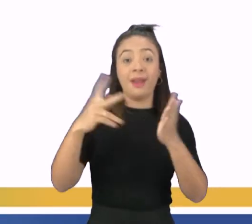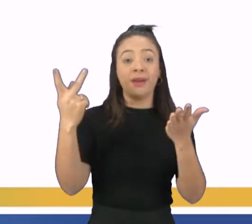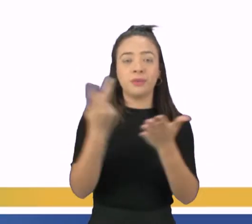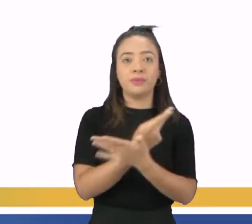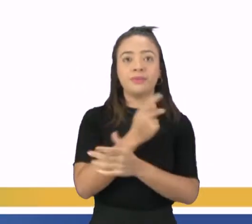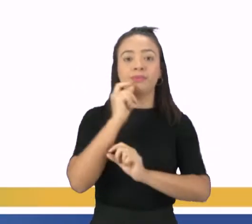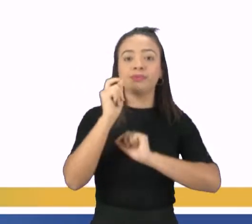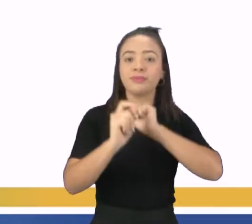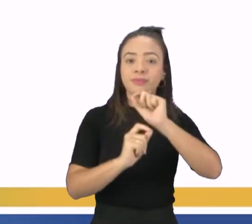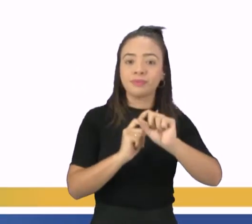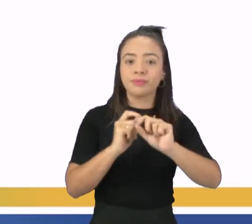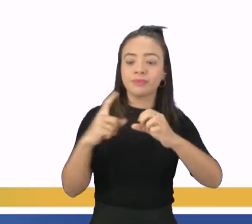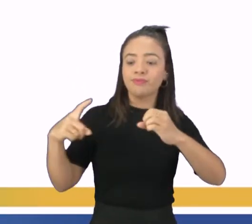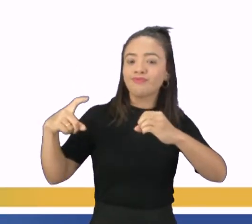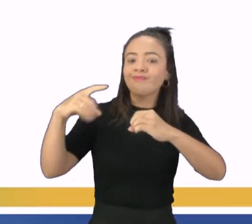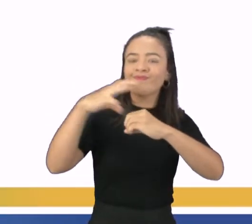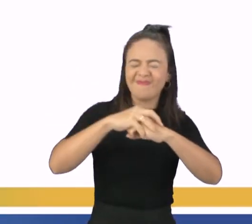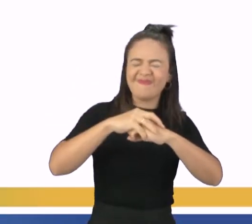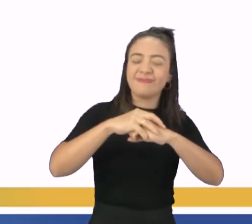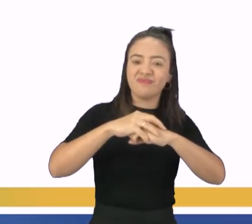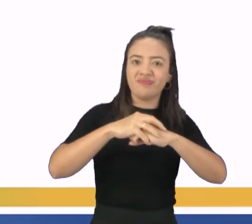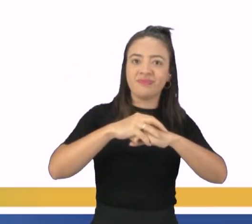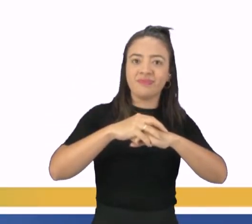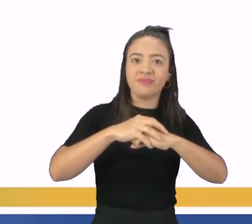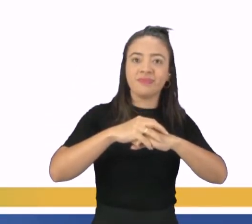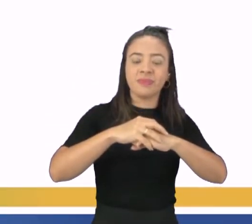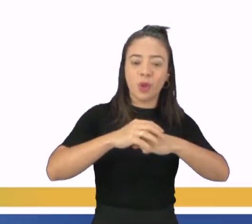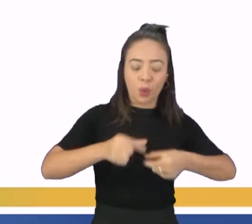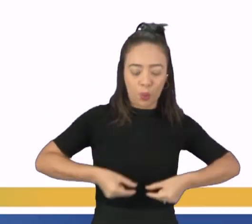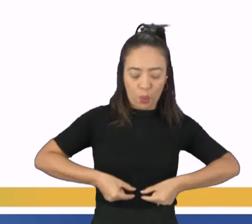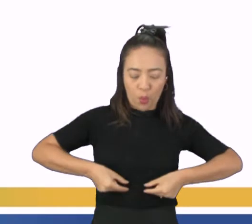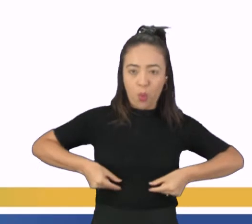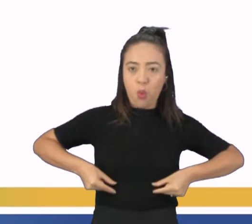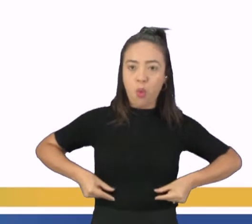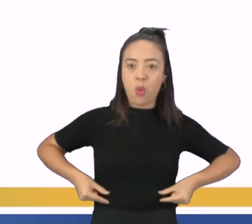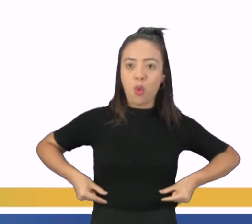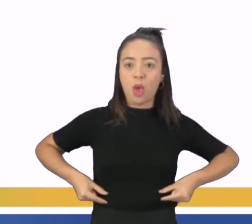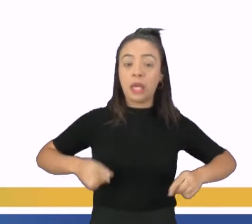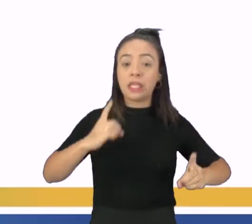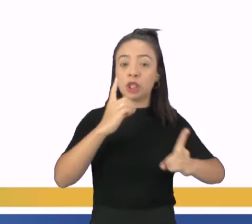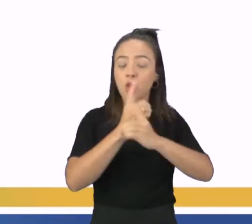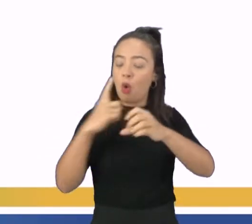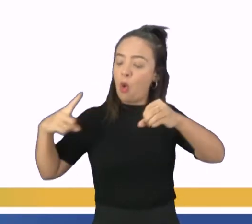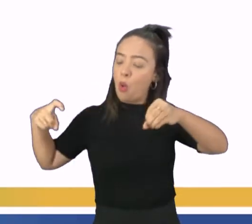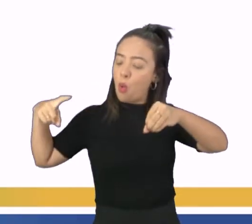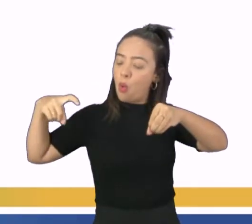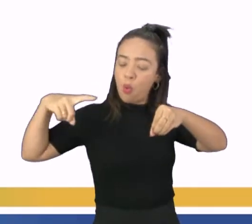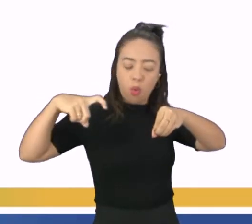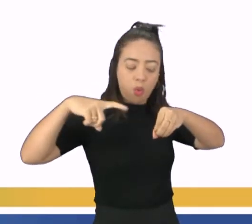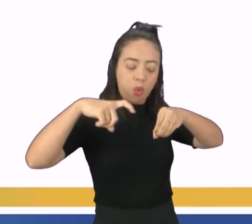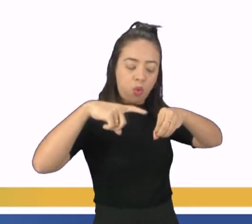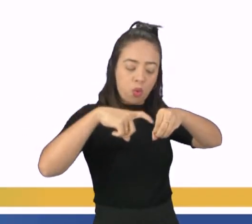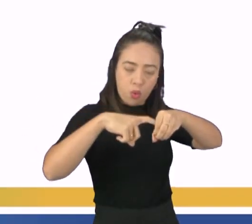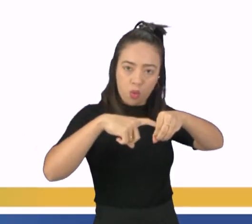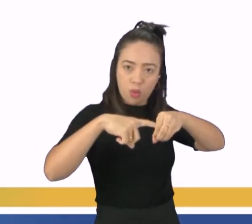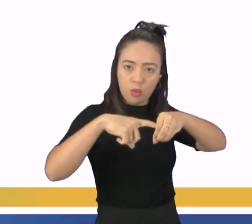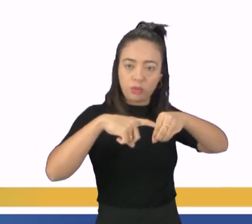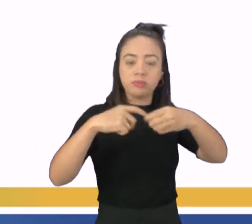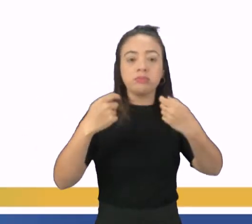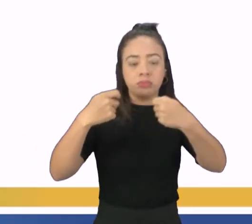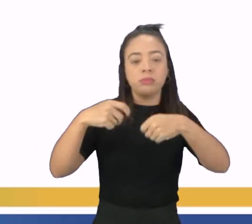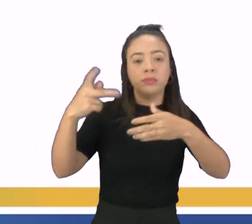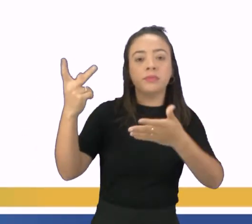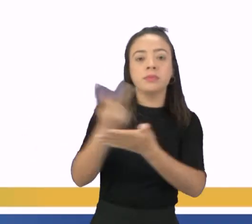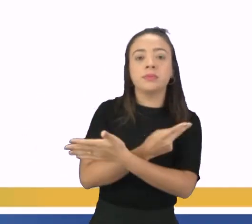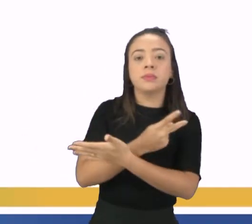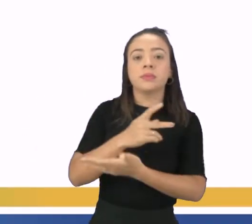normalmente ocorre a fecundação, tá? Fecundação, o encontro do gameta masculino com o gameta feminino, tá? É ali.